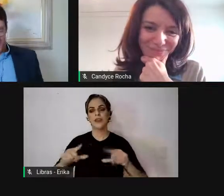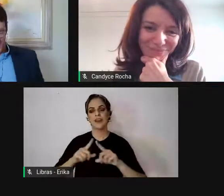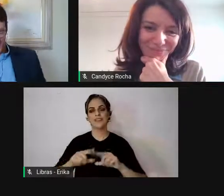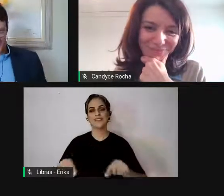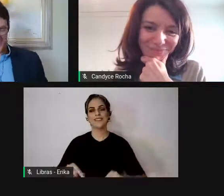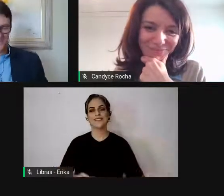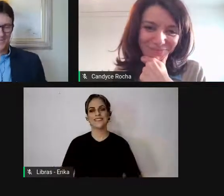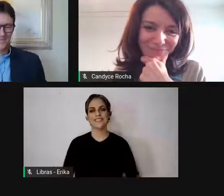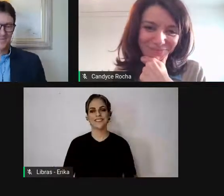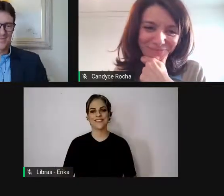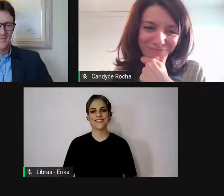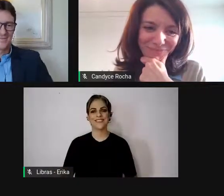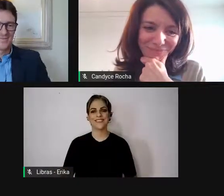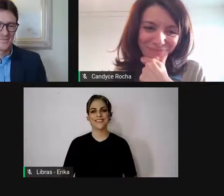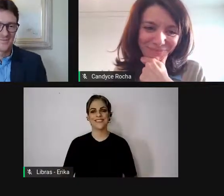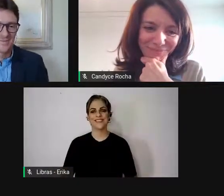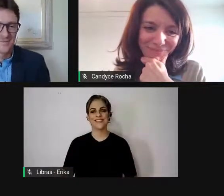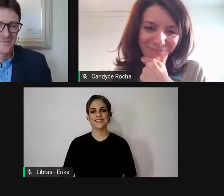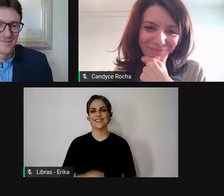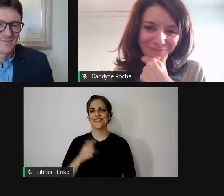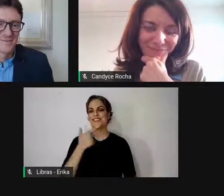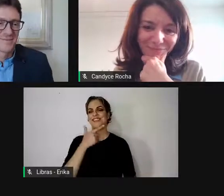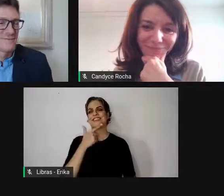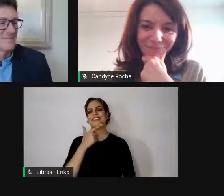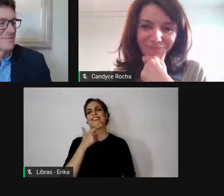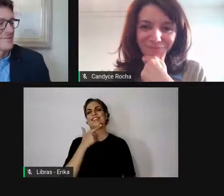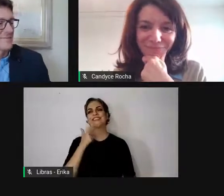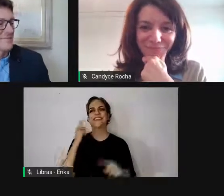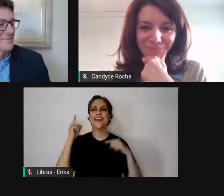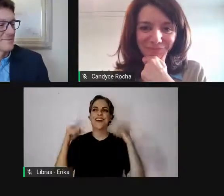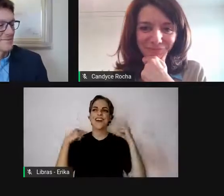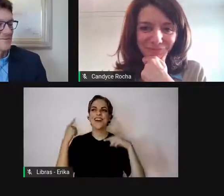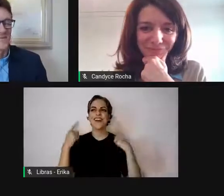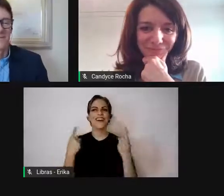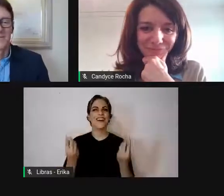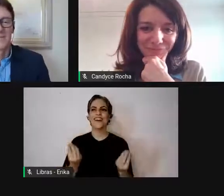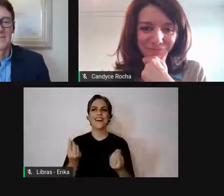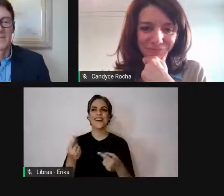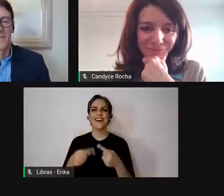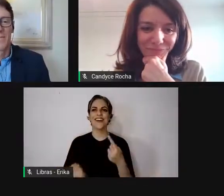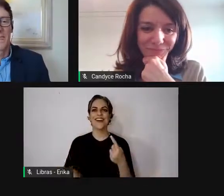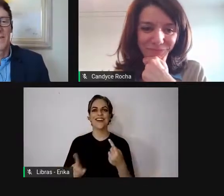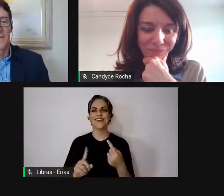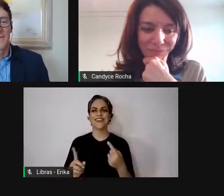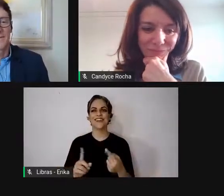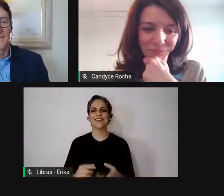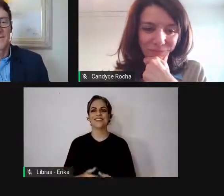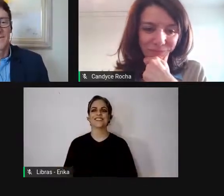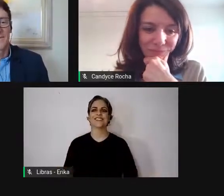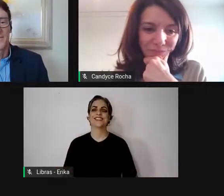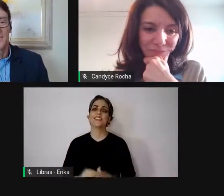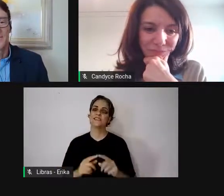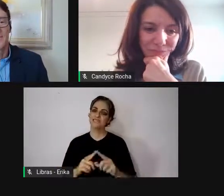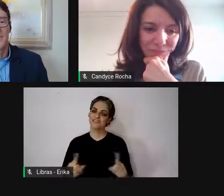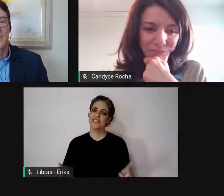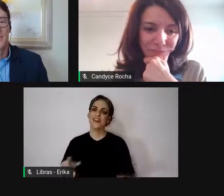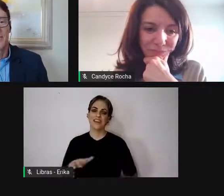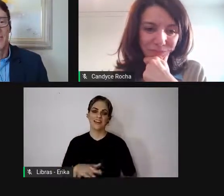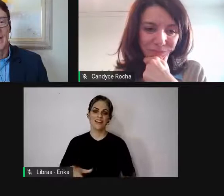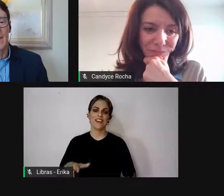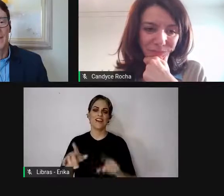Loucura, não faz sentido nenhum, né? Na área de informática, né? Mas estive também